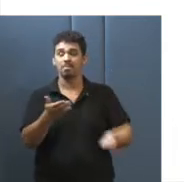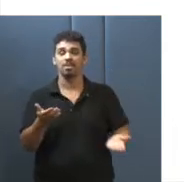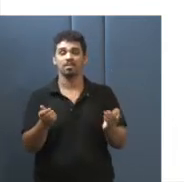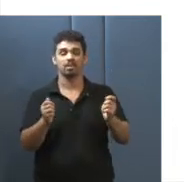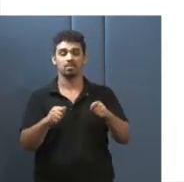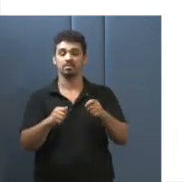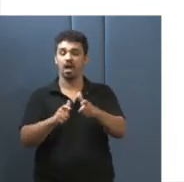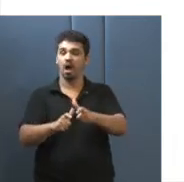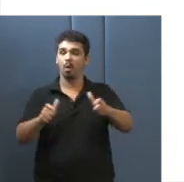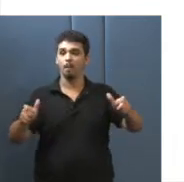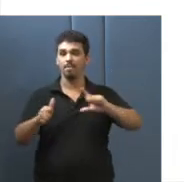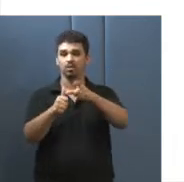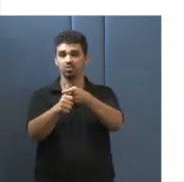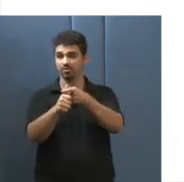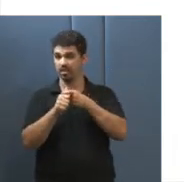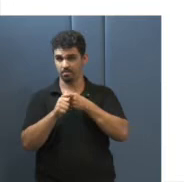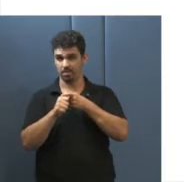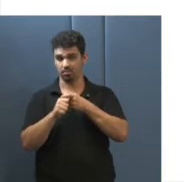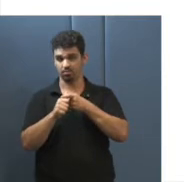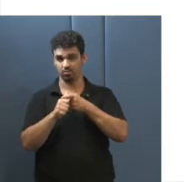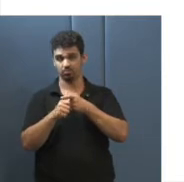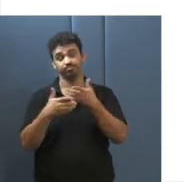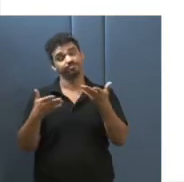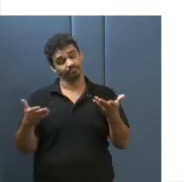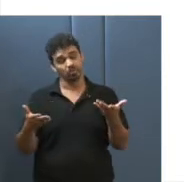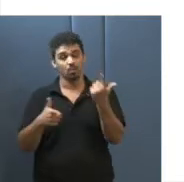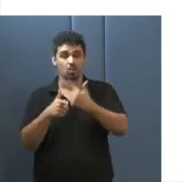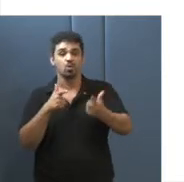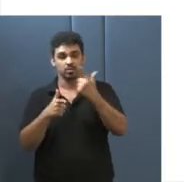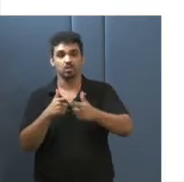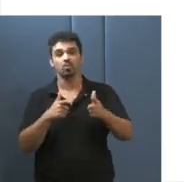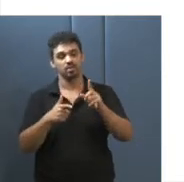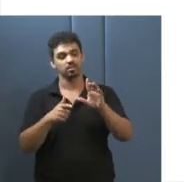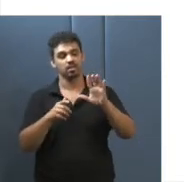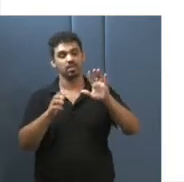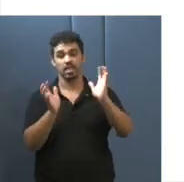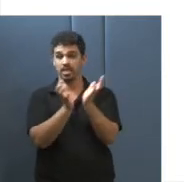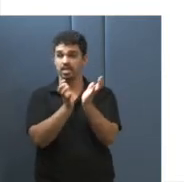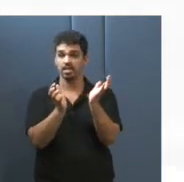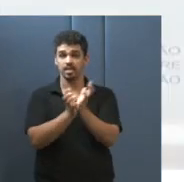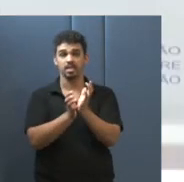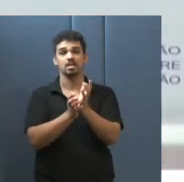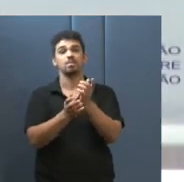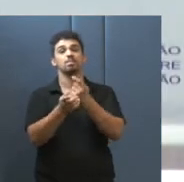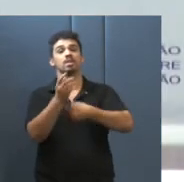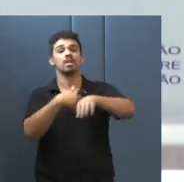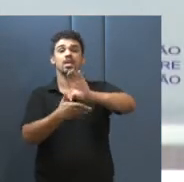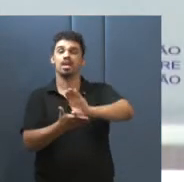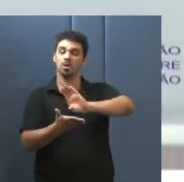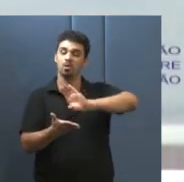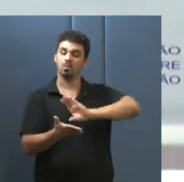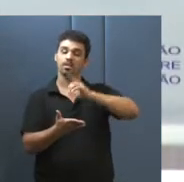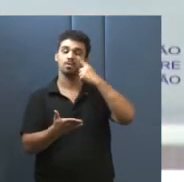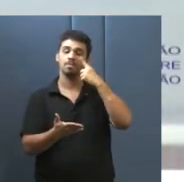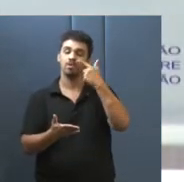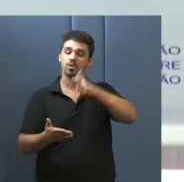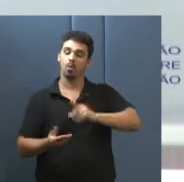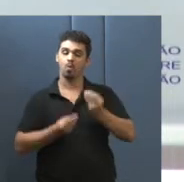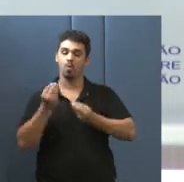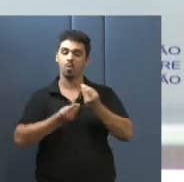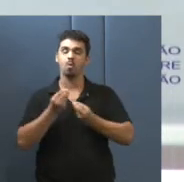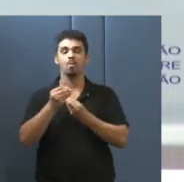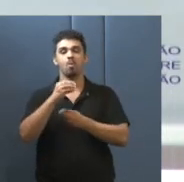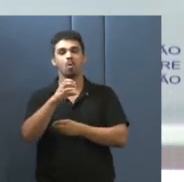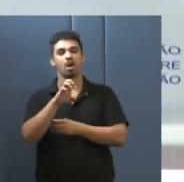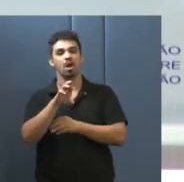endividamento, e aí, como consequência, entra a equipe de recuperação para reaver os créditos devidos